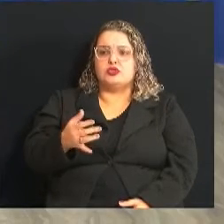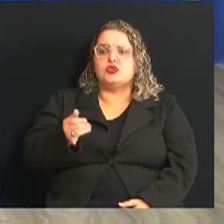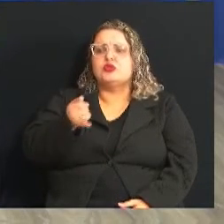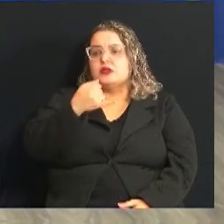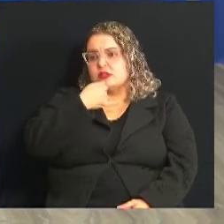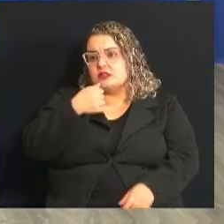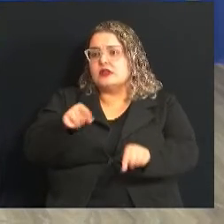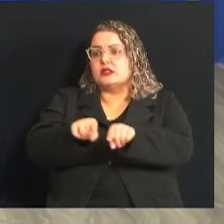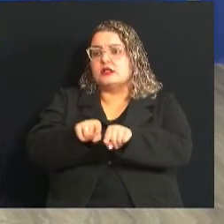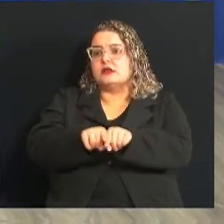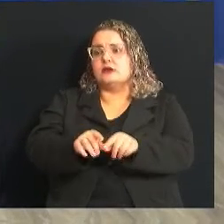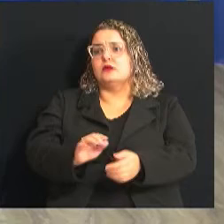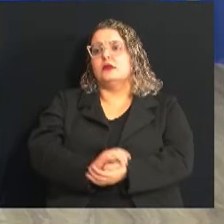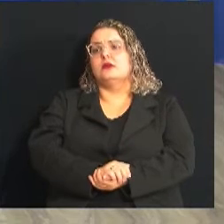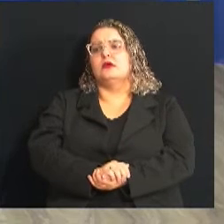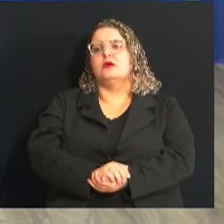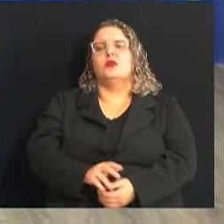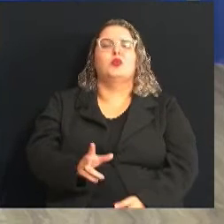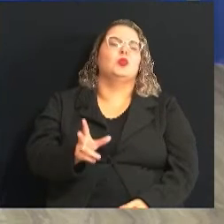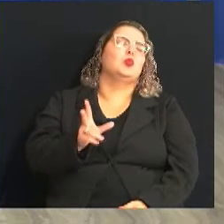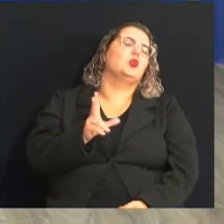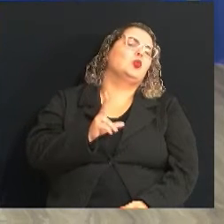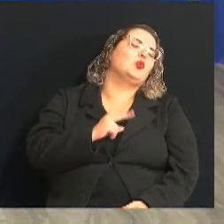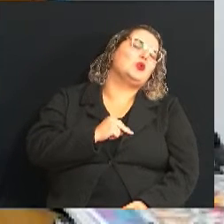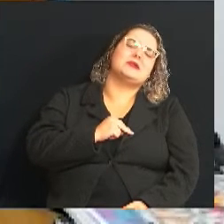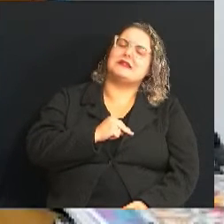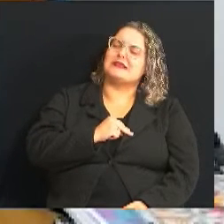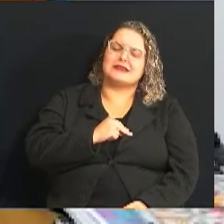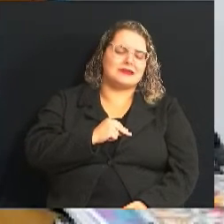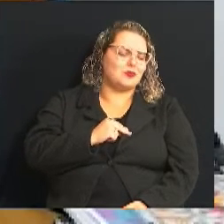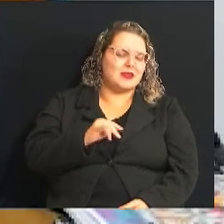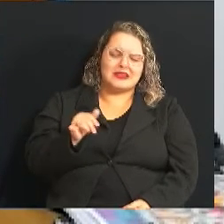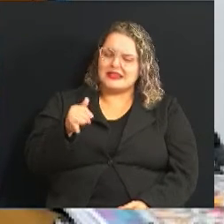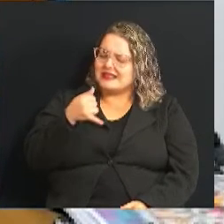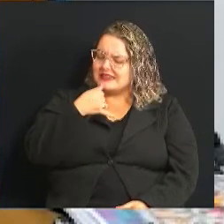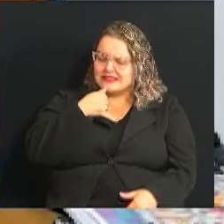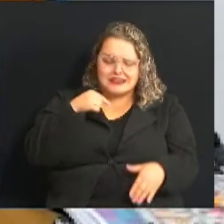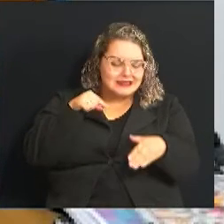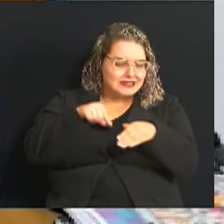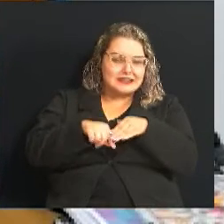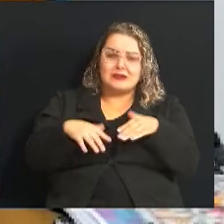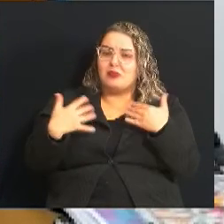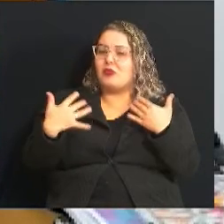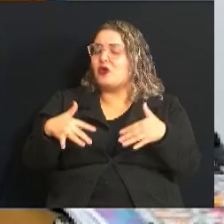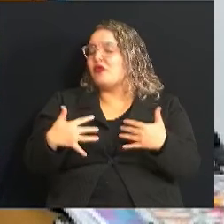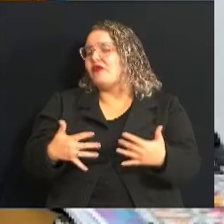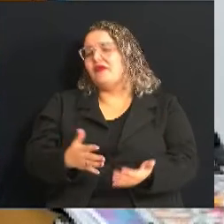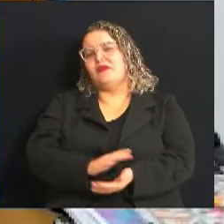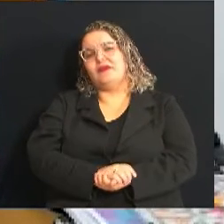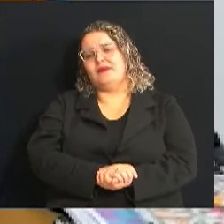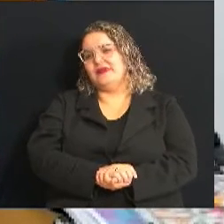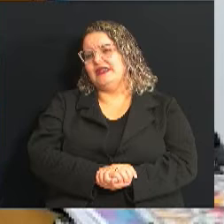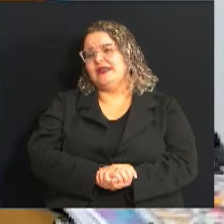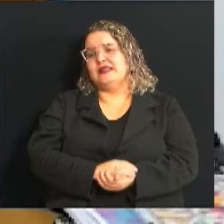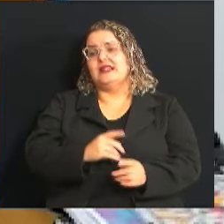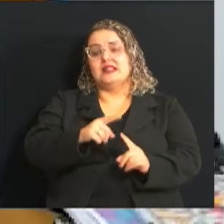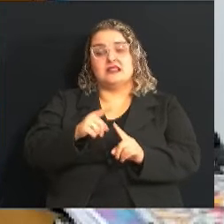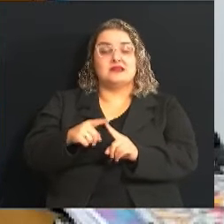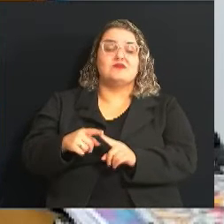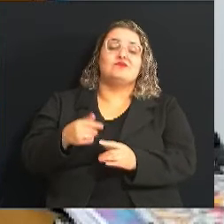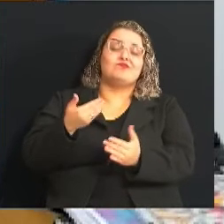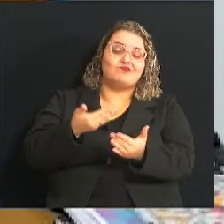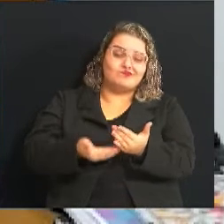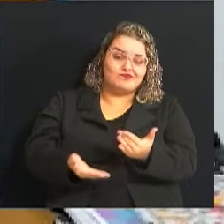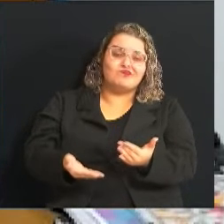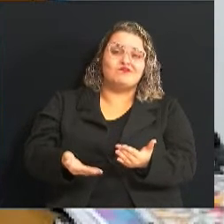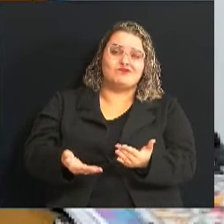também? Nossa, muita tristeza, muita. E esse tipo de perda é uma perda que